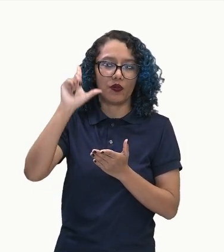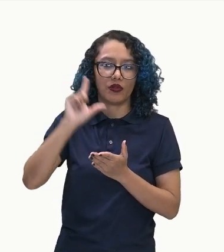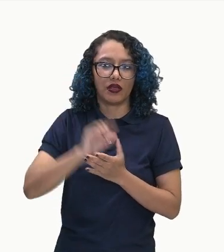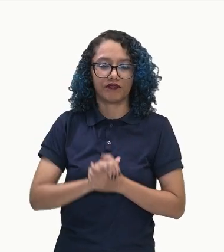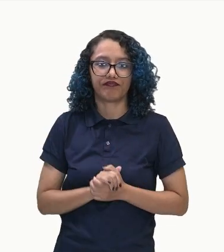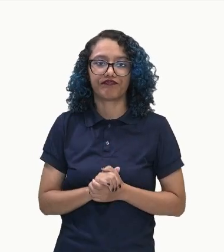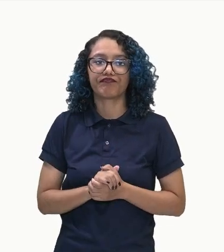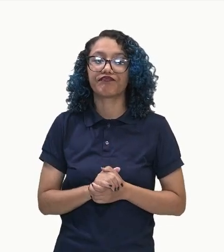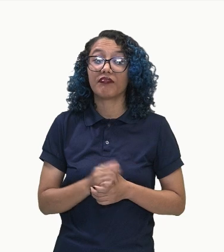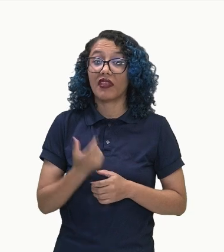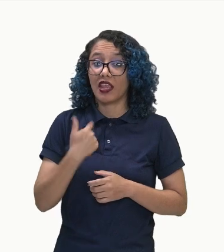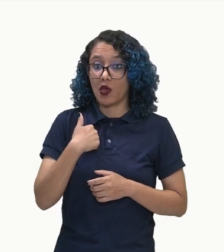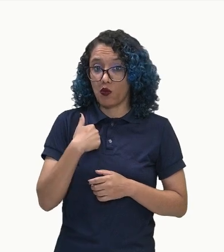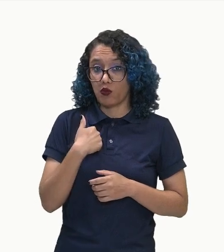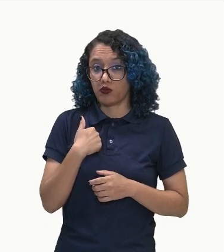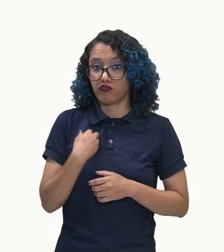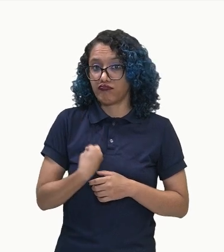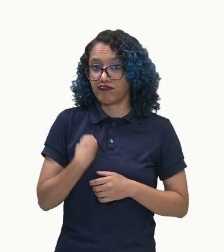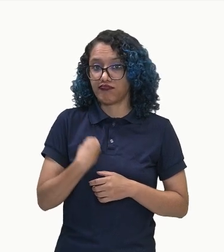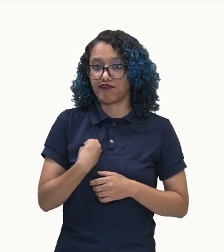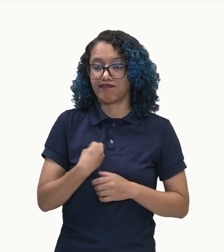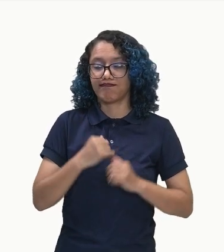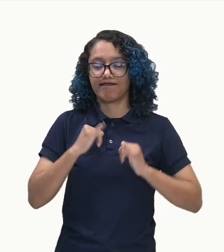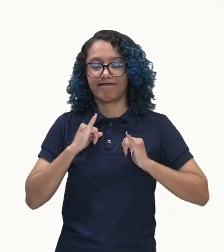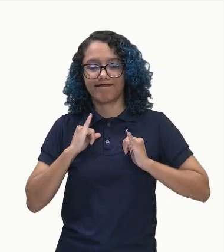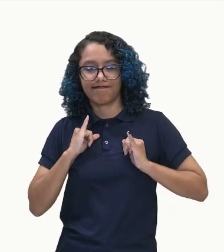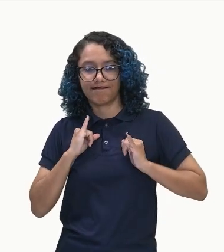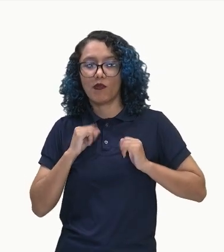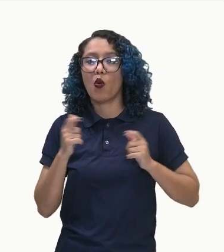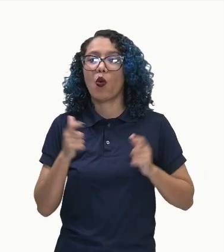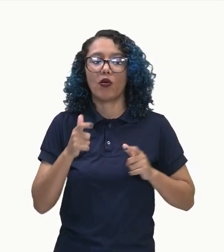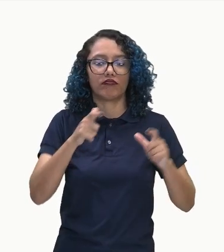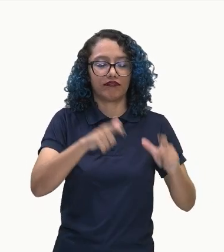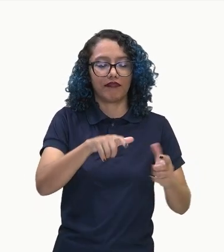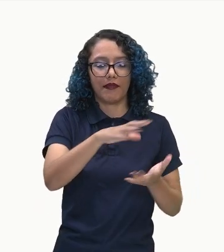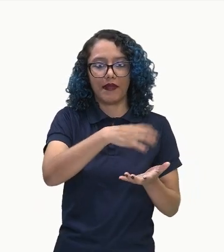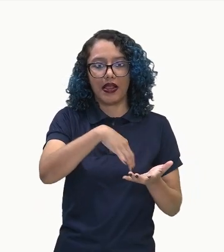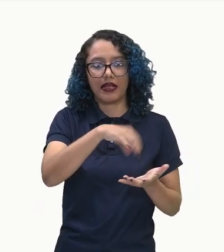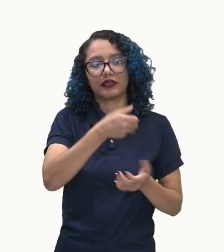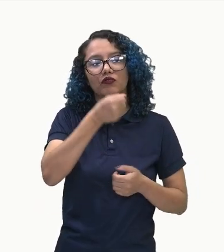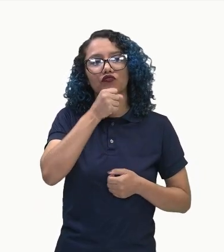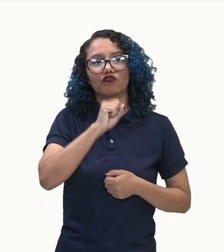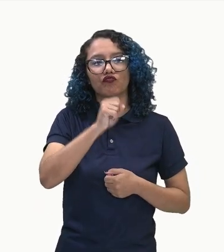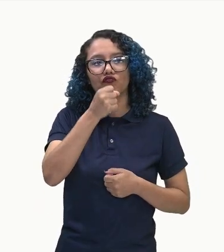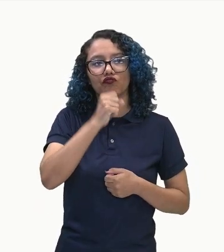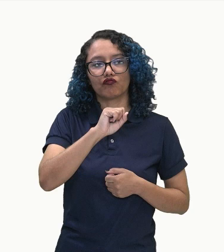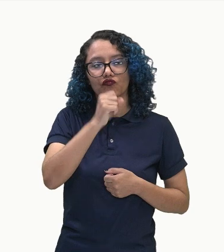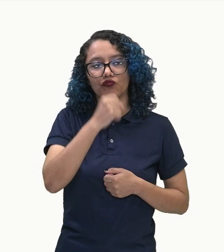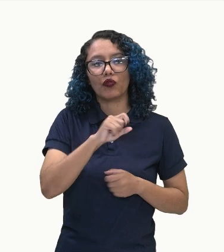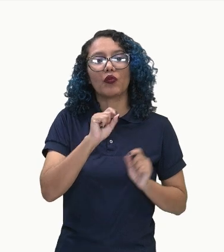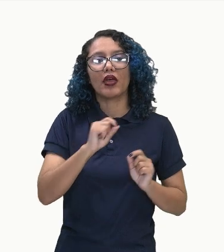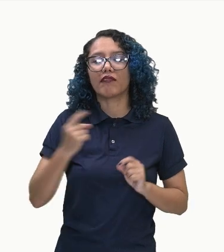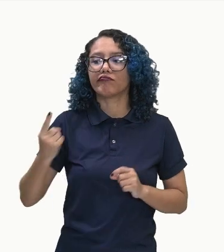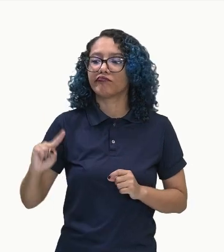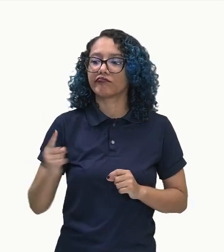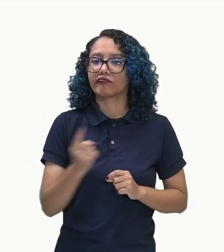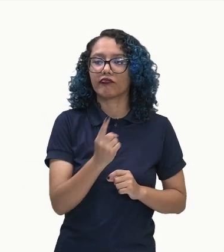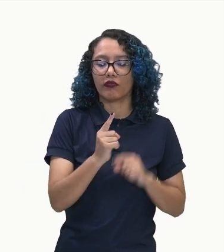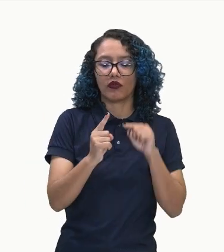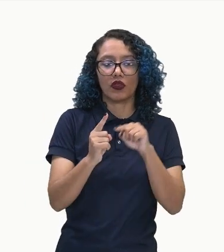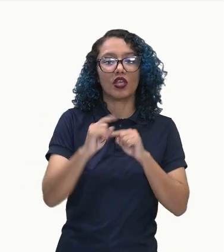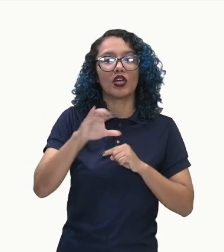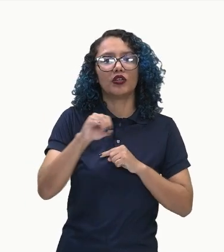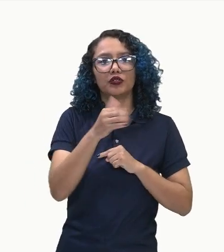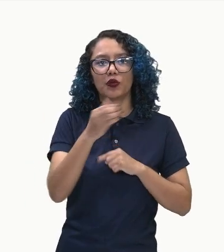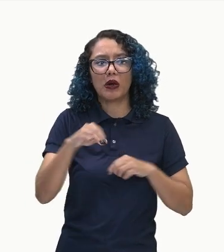Tava eu de boa na praça tomando um sorvete, quando de repente aparece o João,